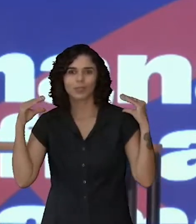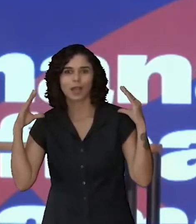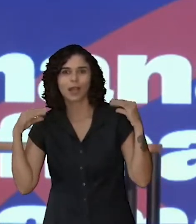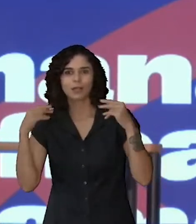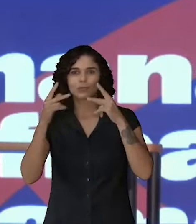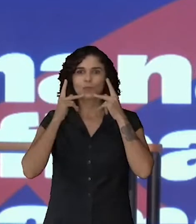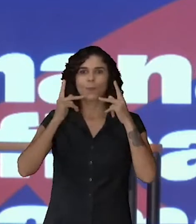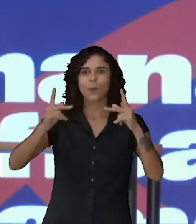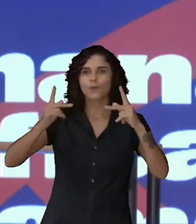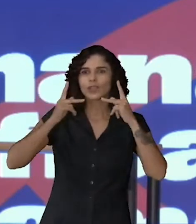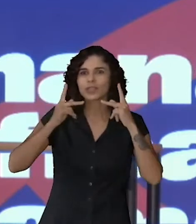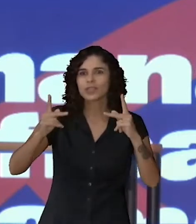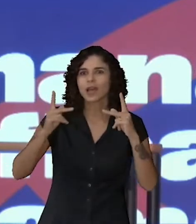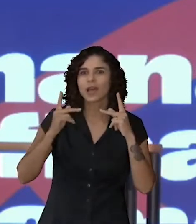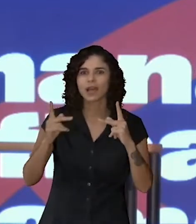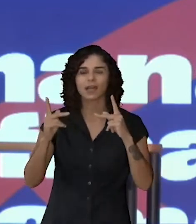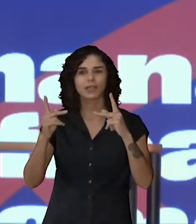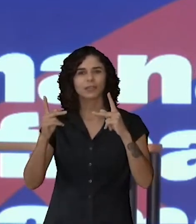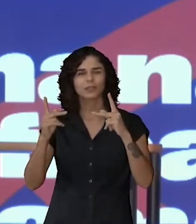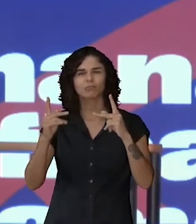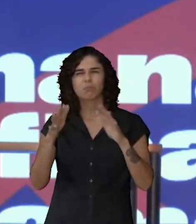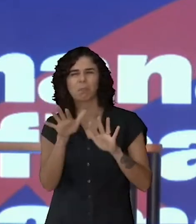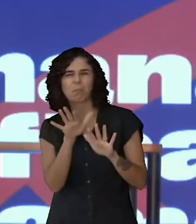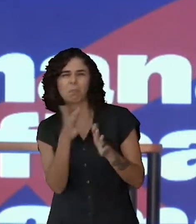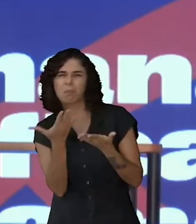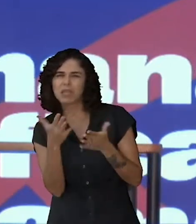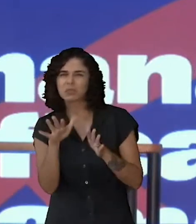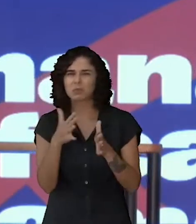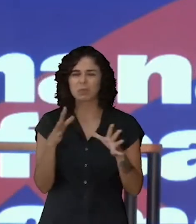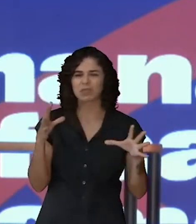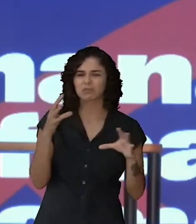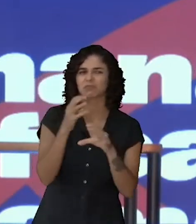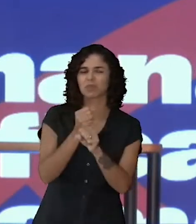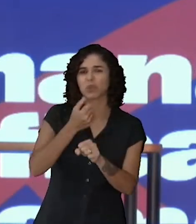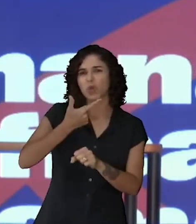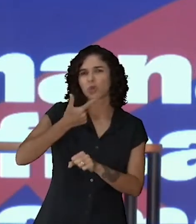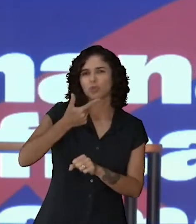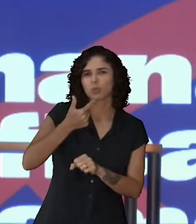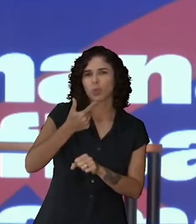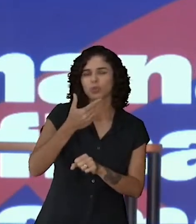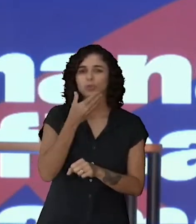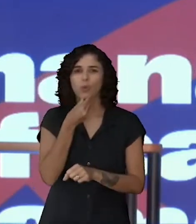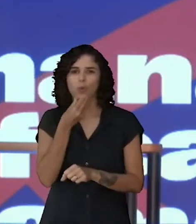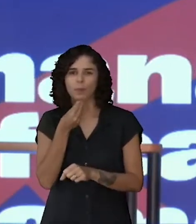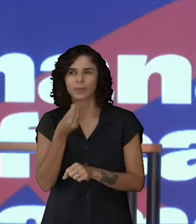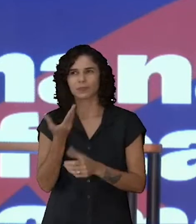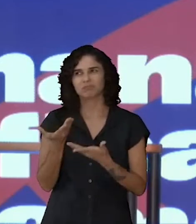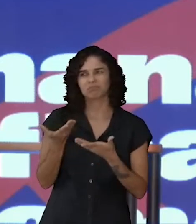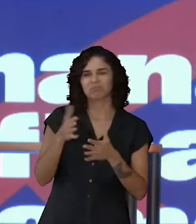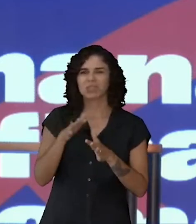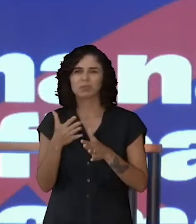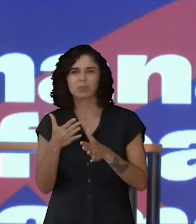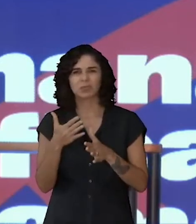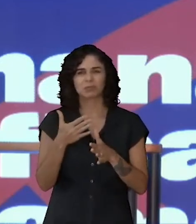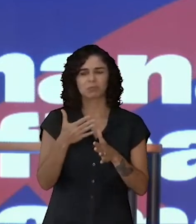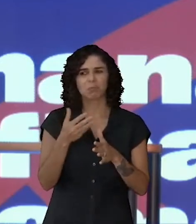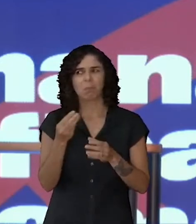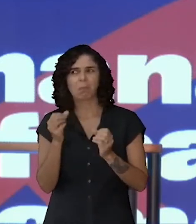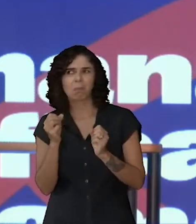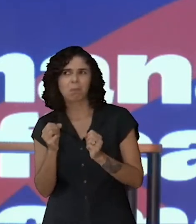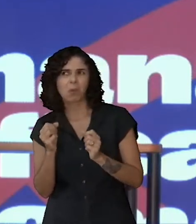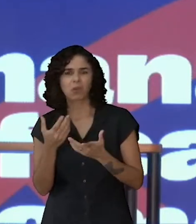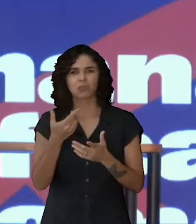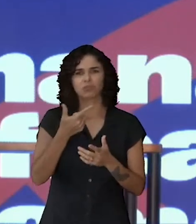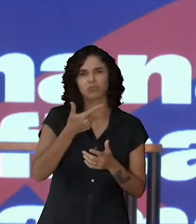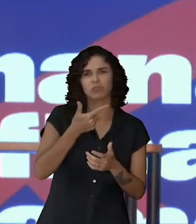ao todo uns 12 homens. Uns significa que podia ser 13, podia ser 11. E